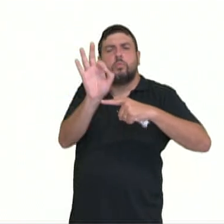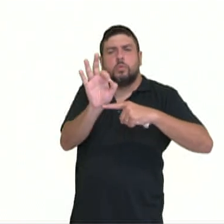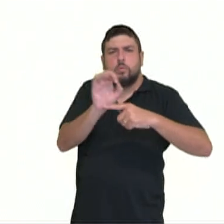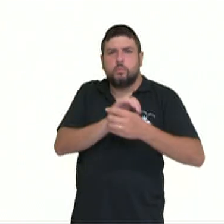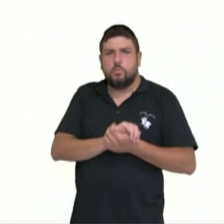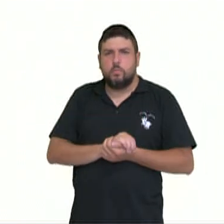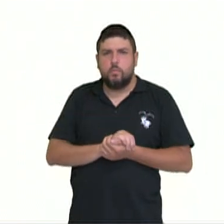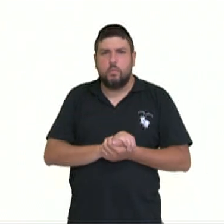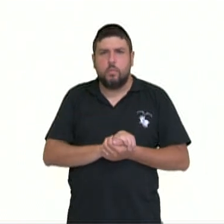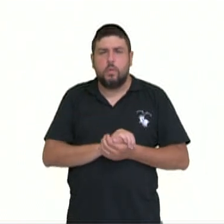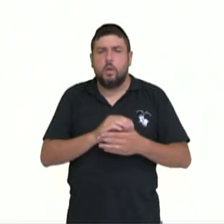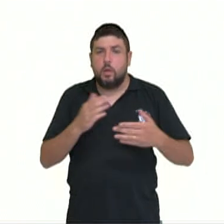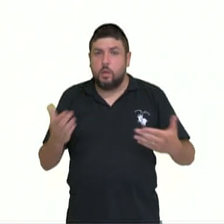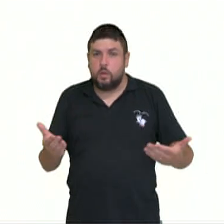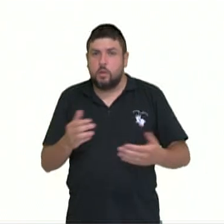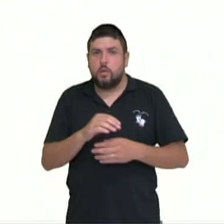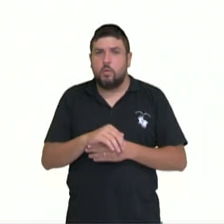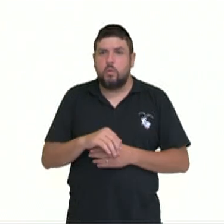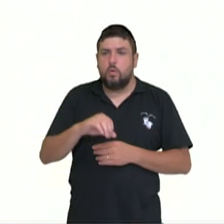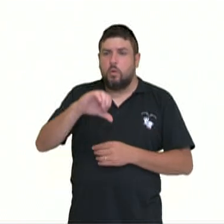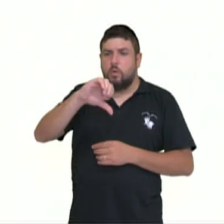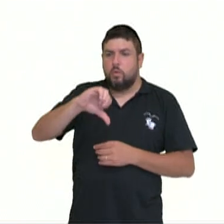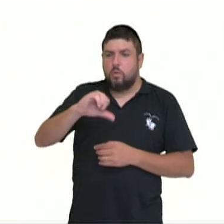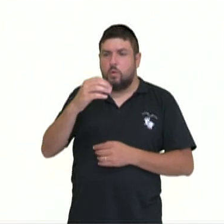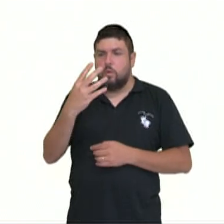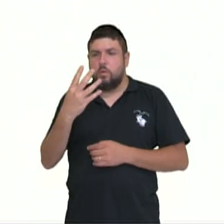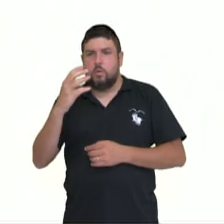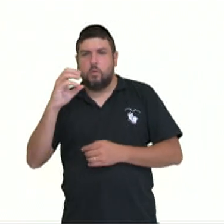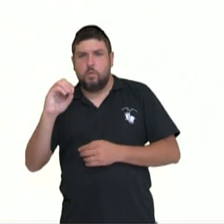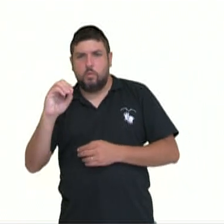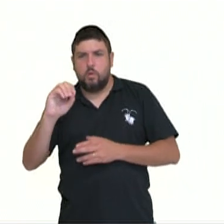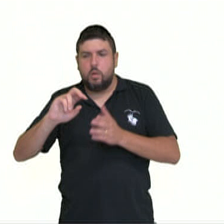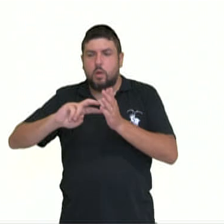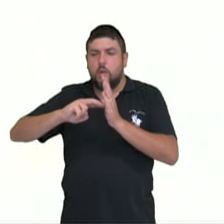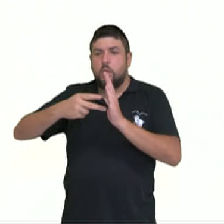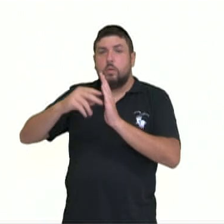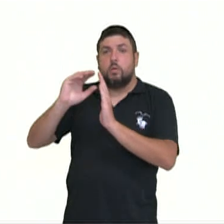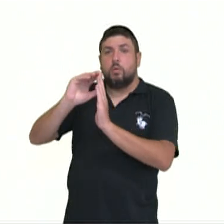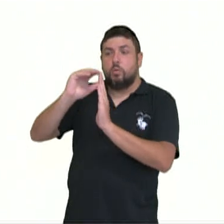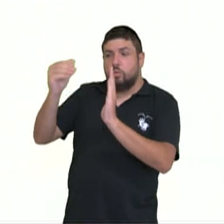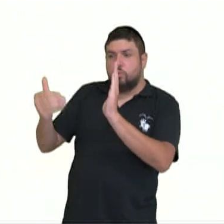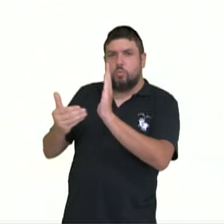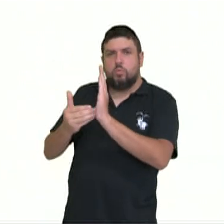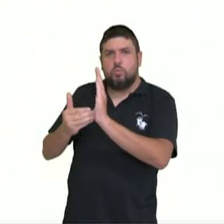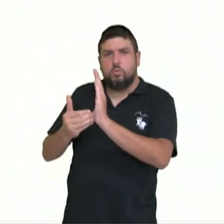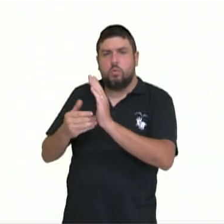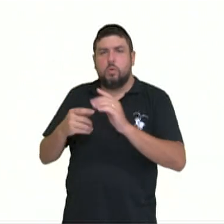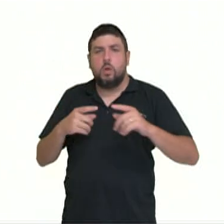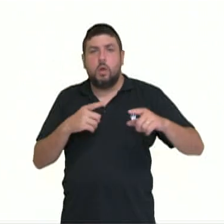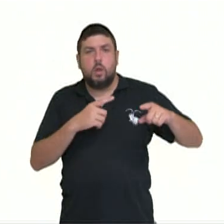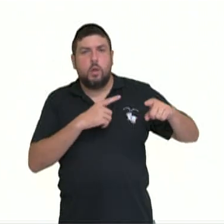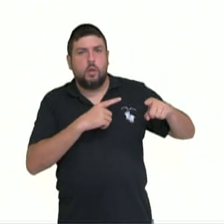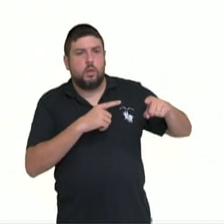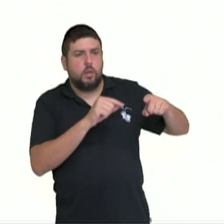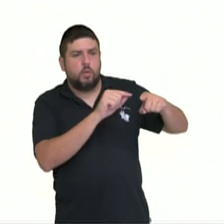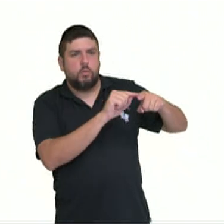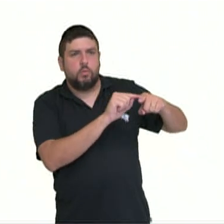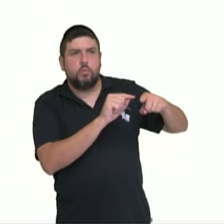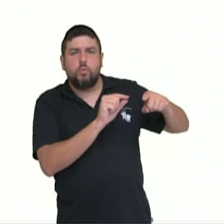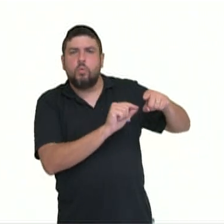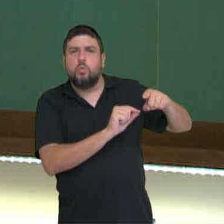160, então 940 é o inteiro e o que ela tem é a parte. Então, ela tem essa parte deste inteiro, ela